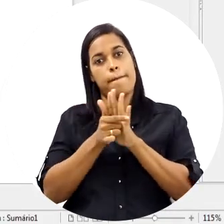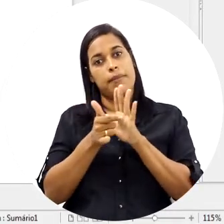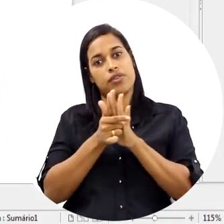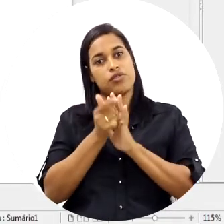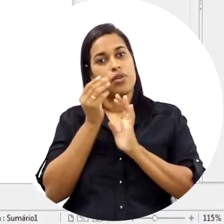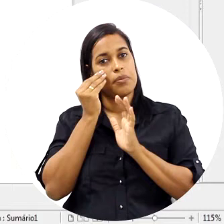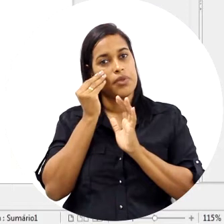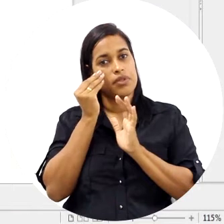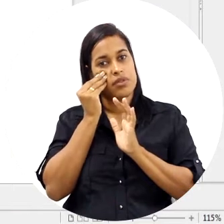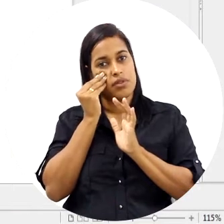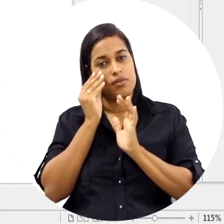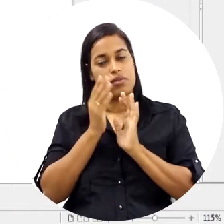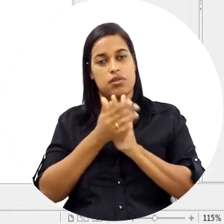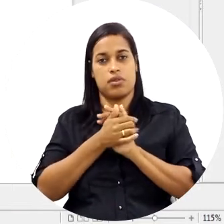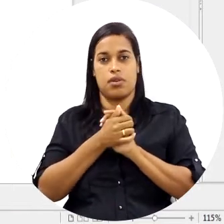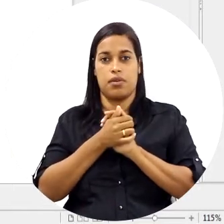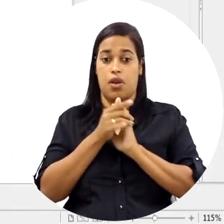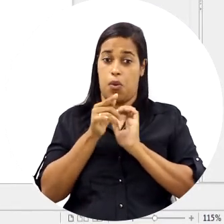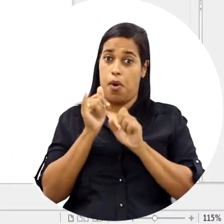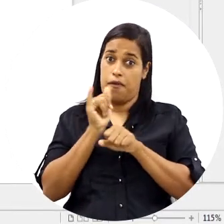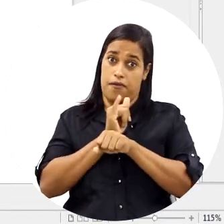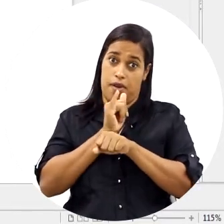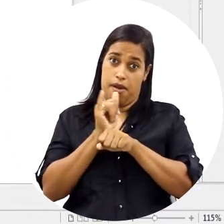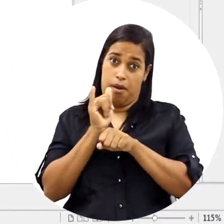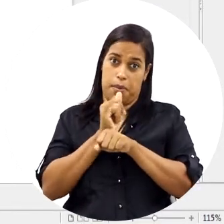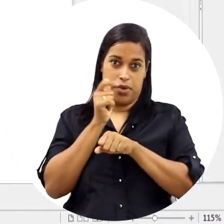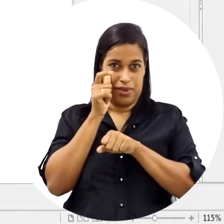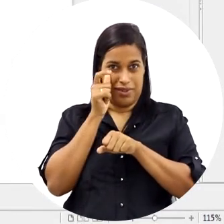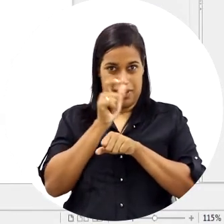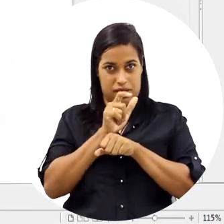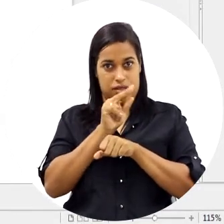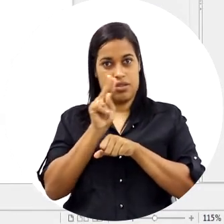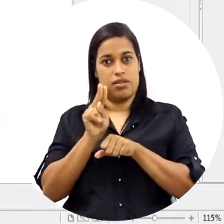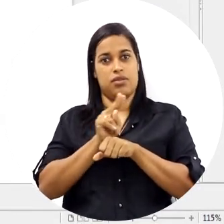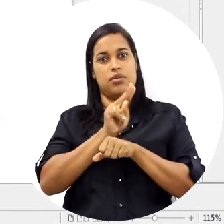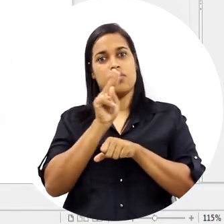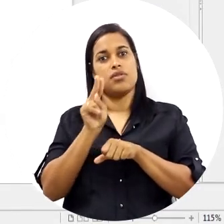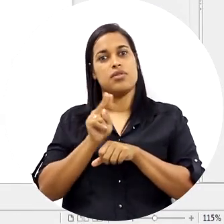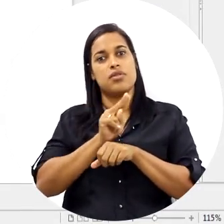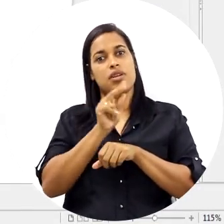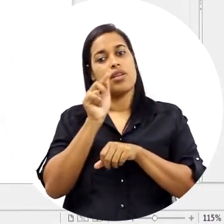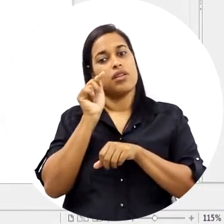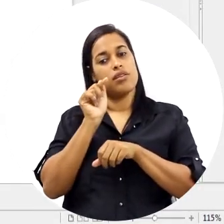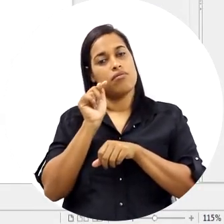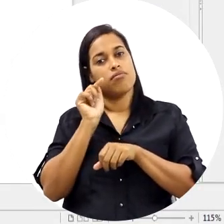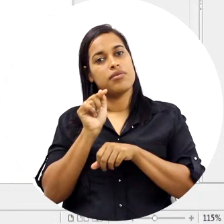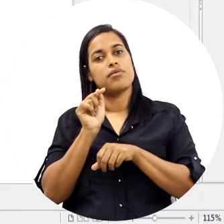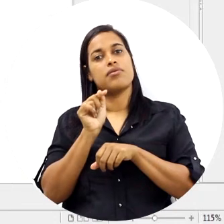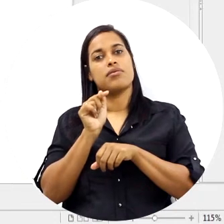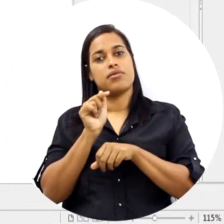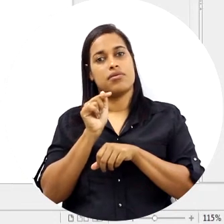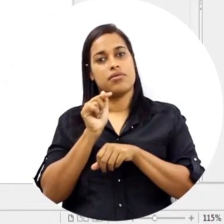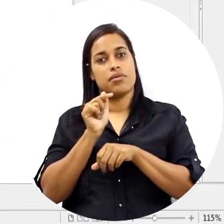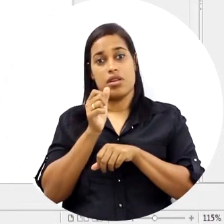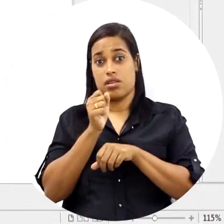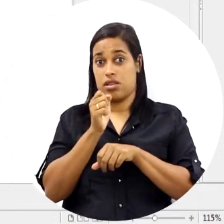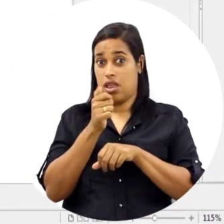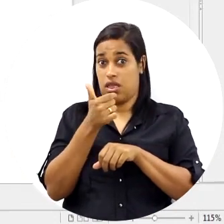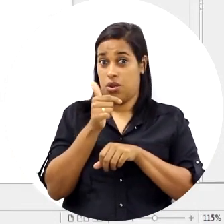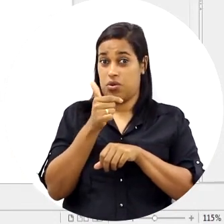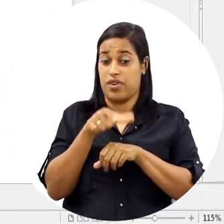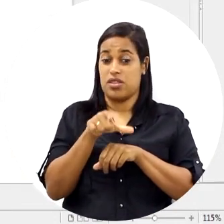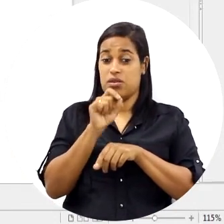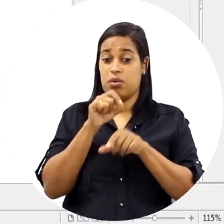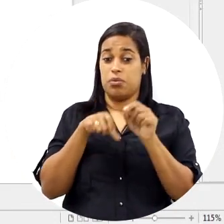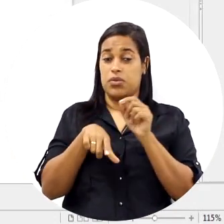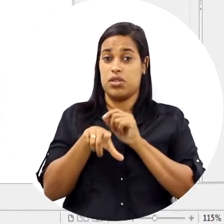específica. Então, é uma ferramenta bastante interessante, utilizada, automatiza esse processo, né? Porque caso não tivesse essa opção,